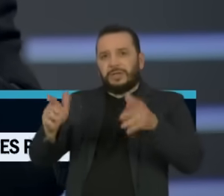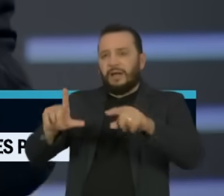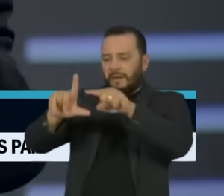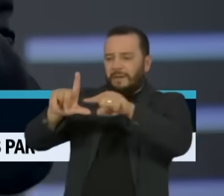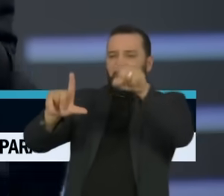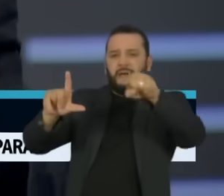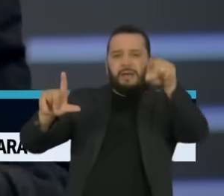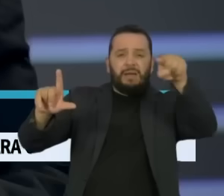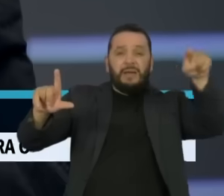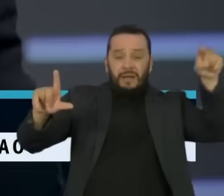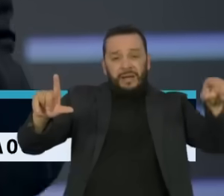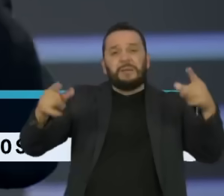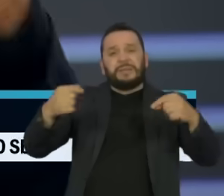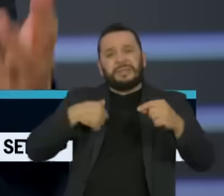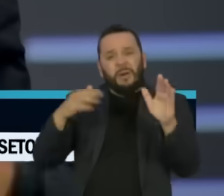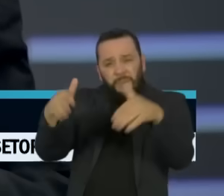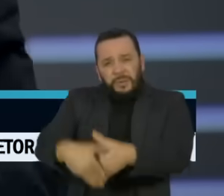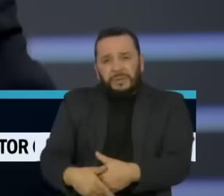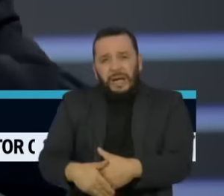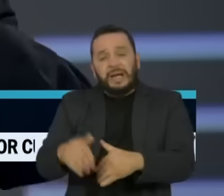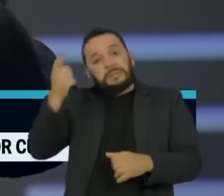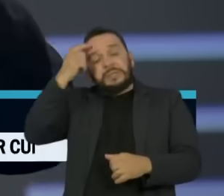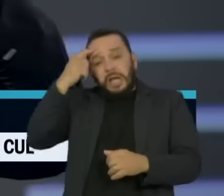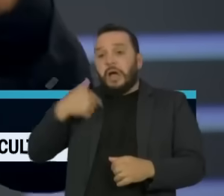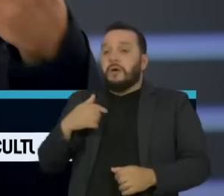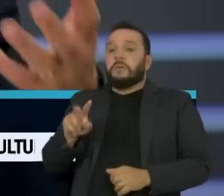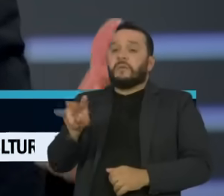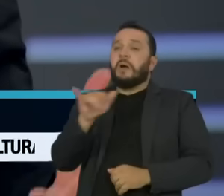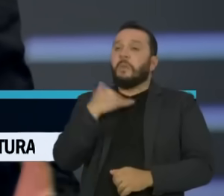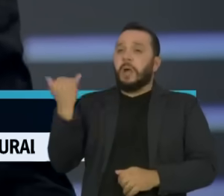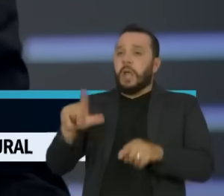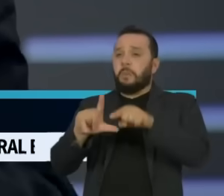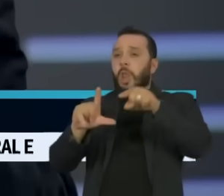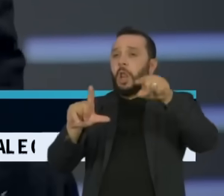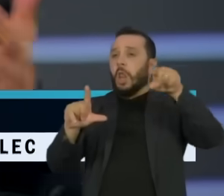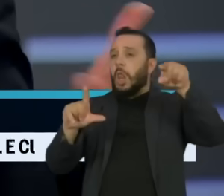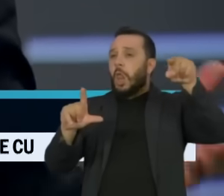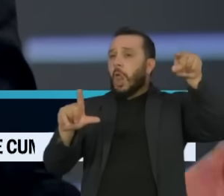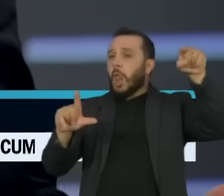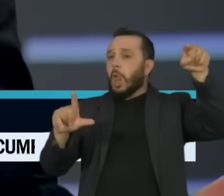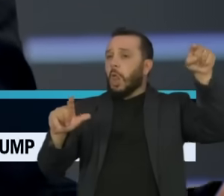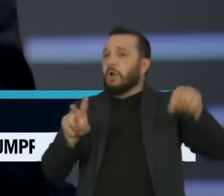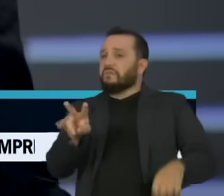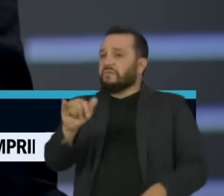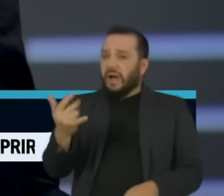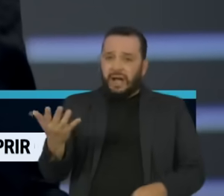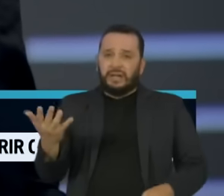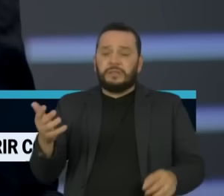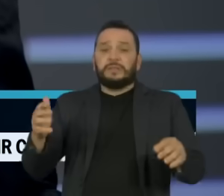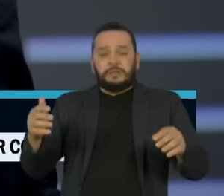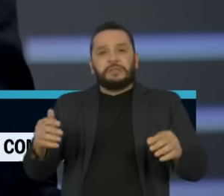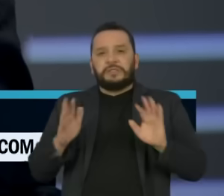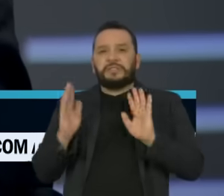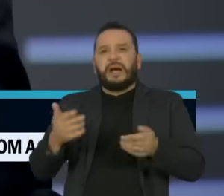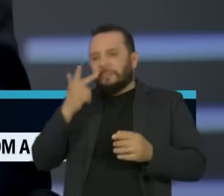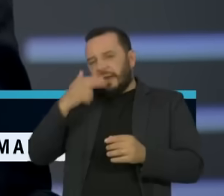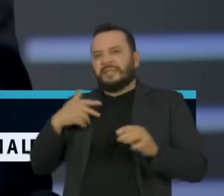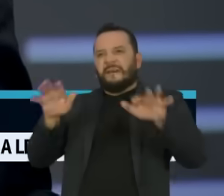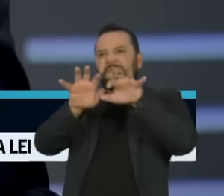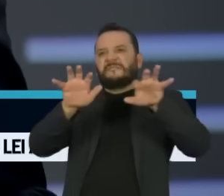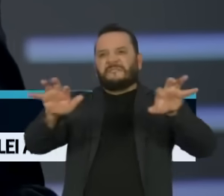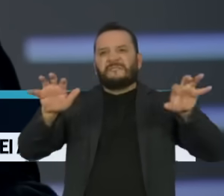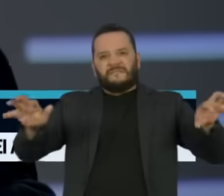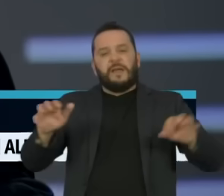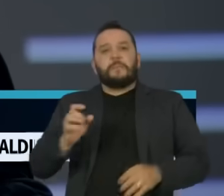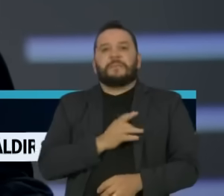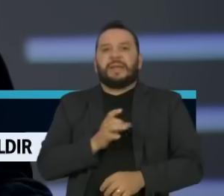fazer essas previsões gigantescas de que vai morrer um monte de gente, apesar de que o medo é uma boa política de